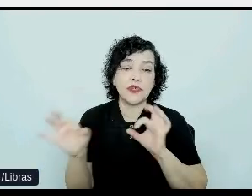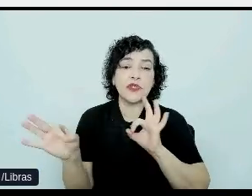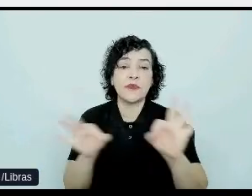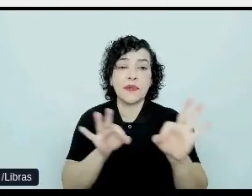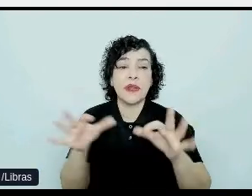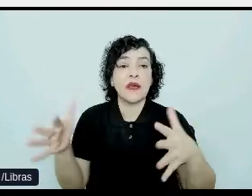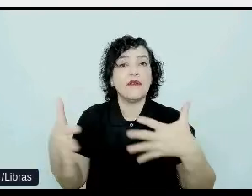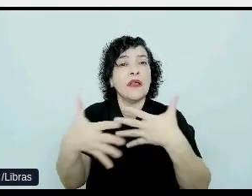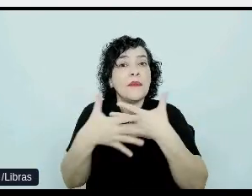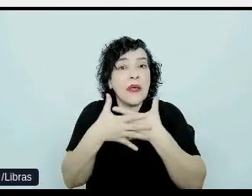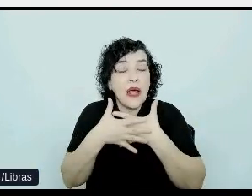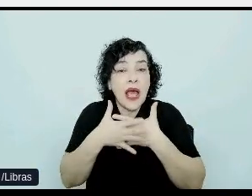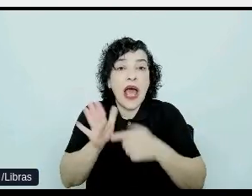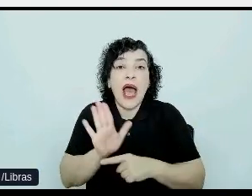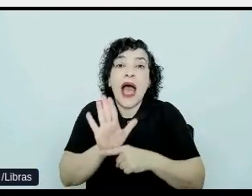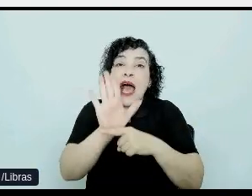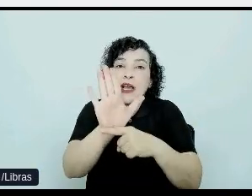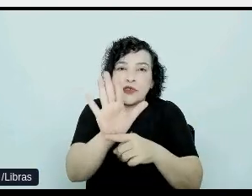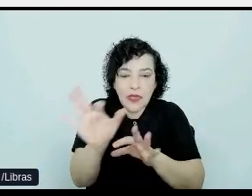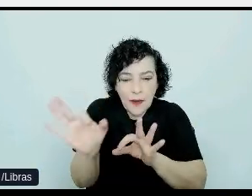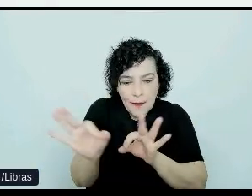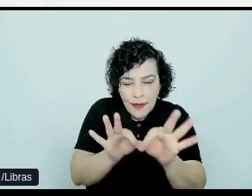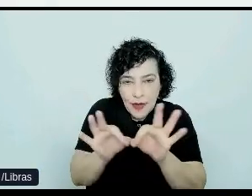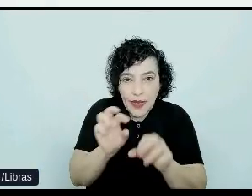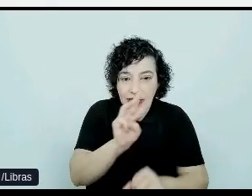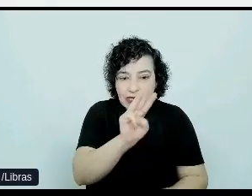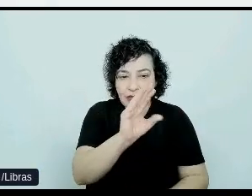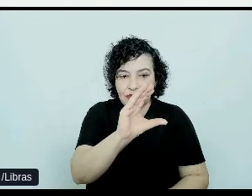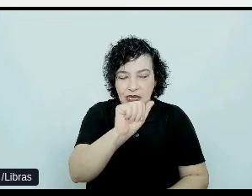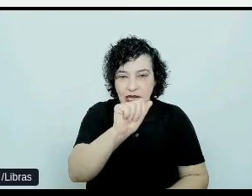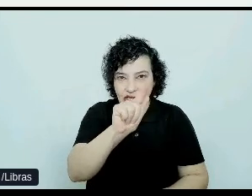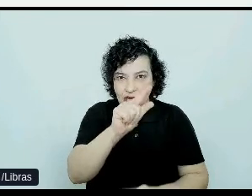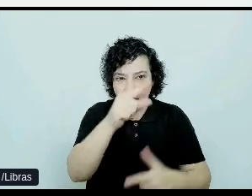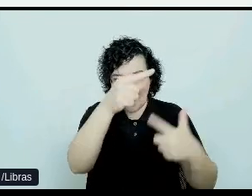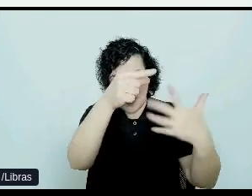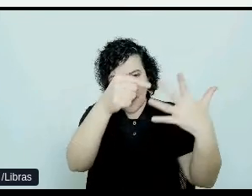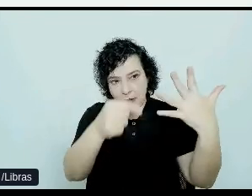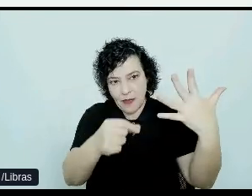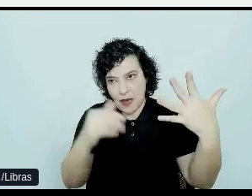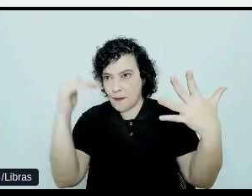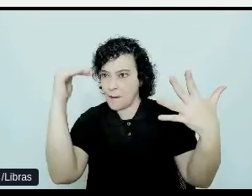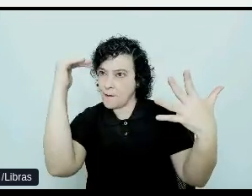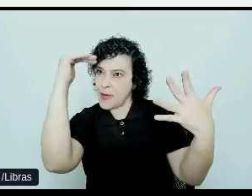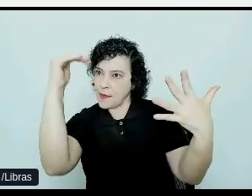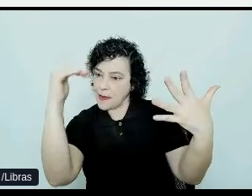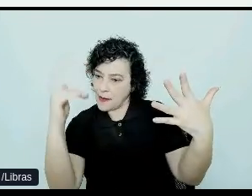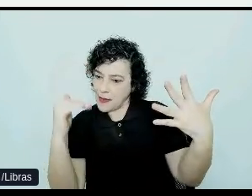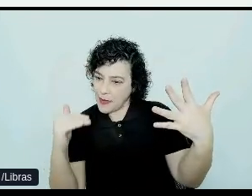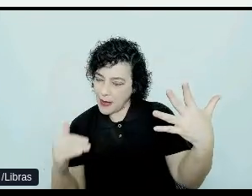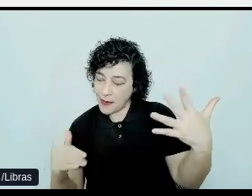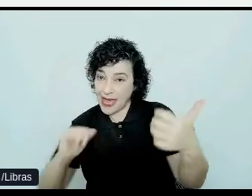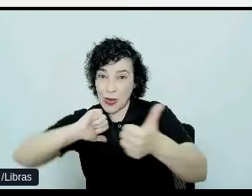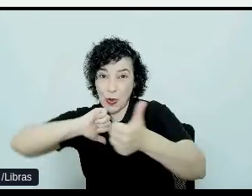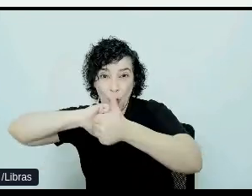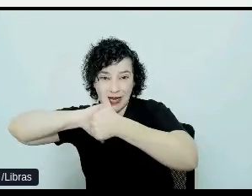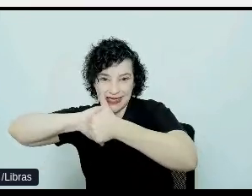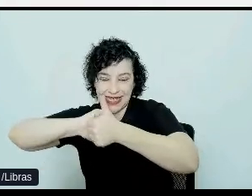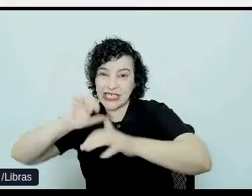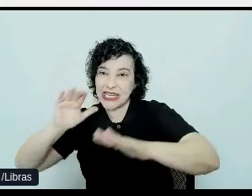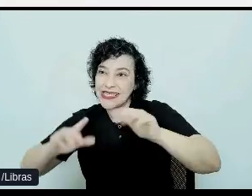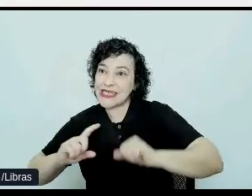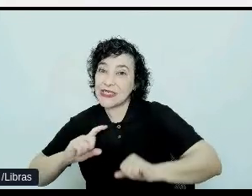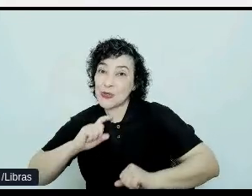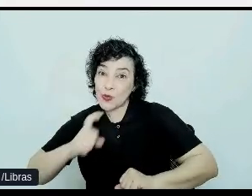ele reorganiza os itens da WCAG nessa lógica. Sempre vou entregar o máximo de qualidade possível. Não conseguir por algum impedimento, tem aqui um